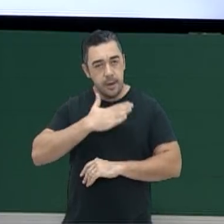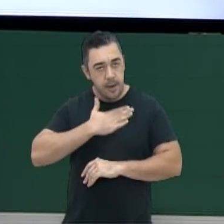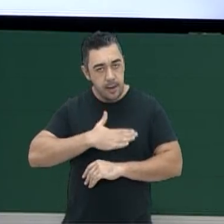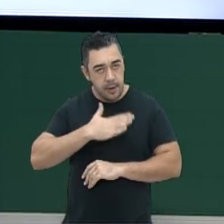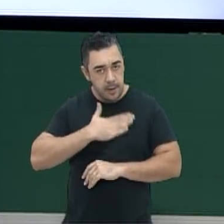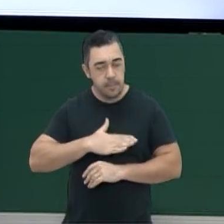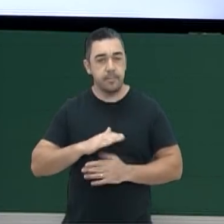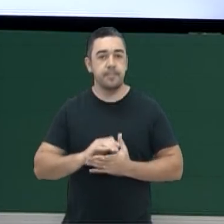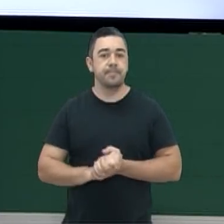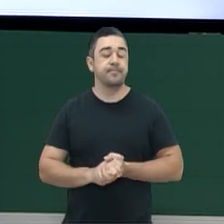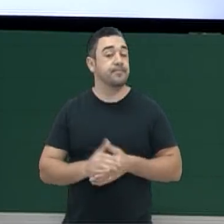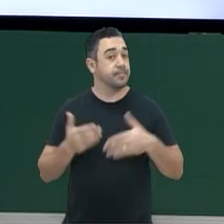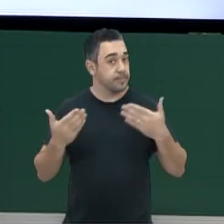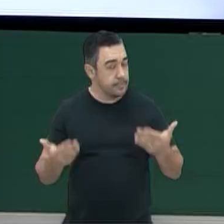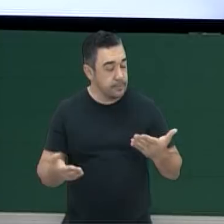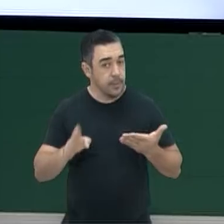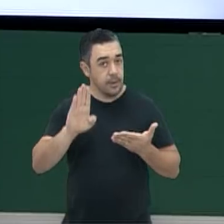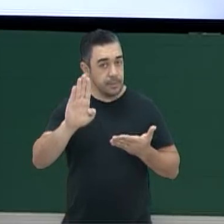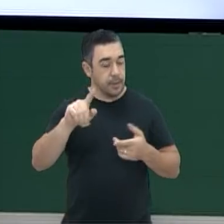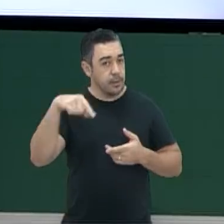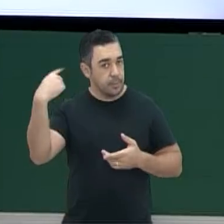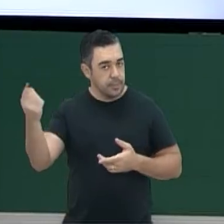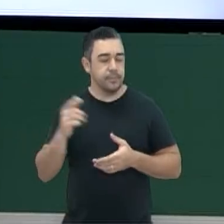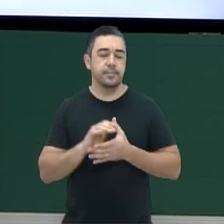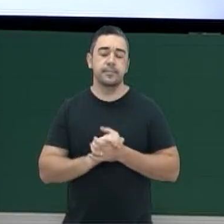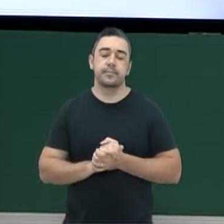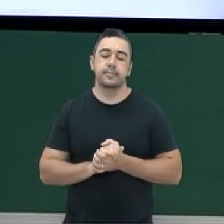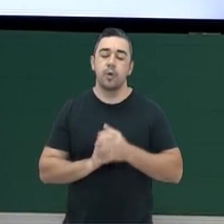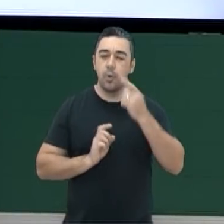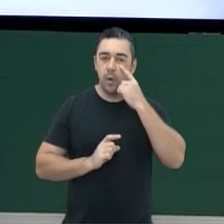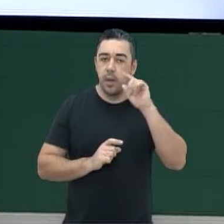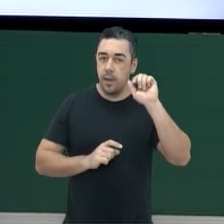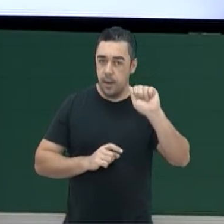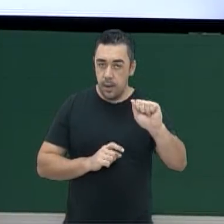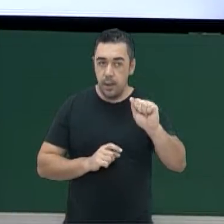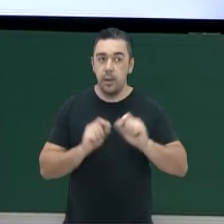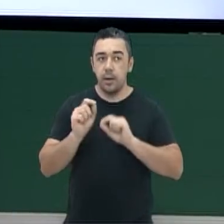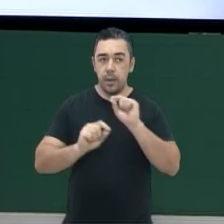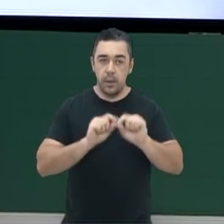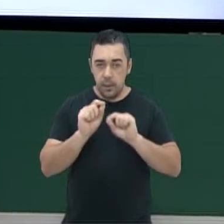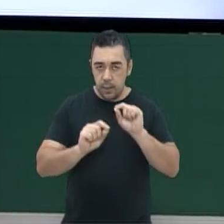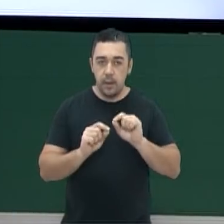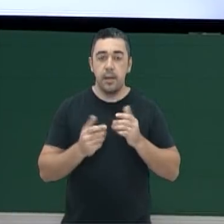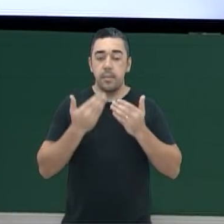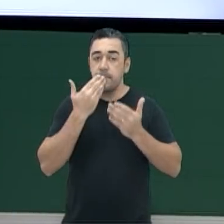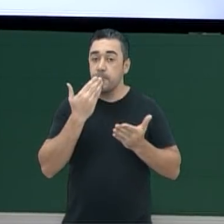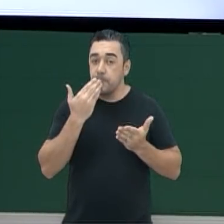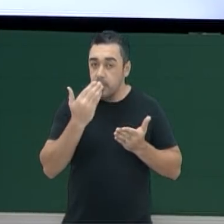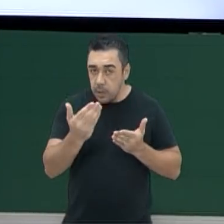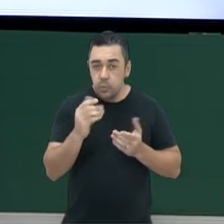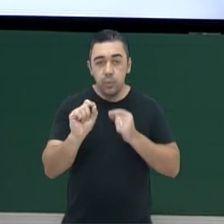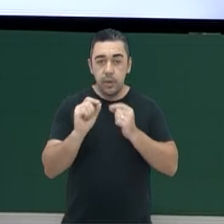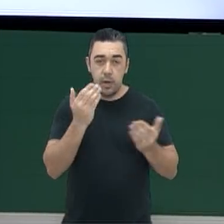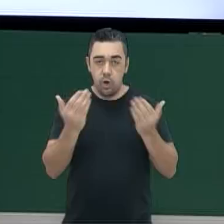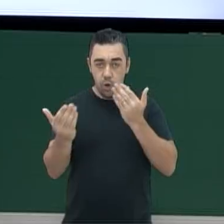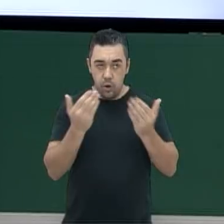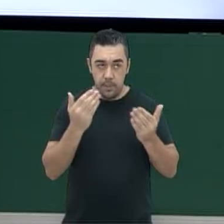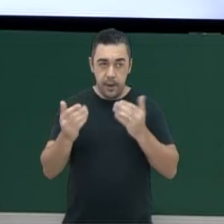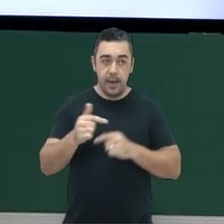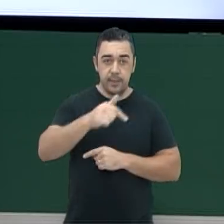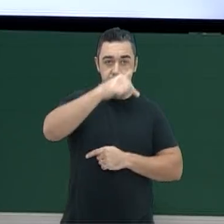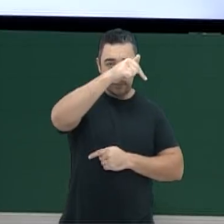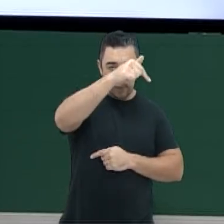fazerem a letra B. Muito bem, vamos lá. Olha lá, a letra A queria que eu comparasse a